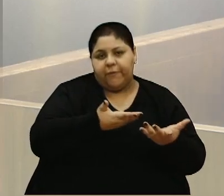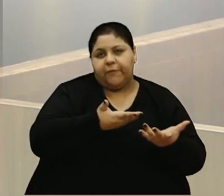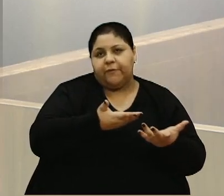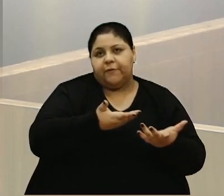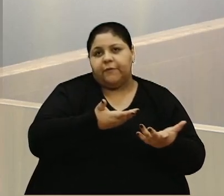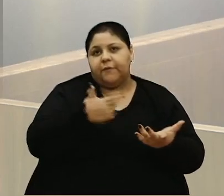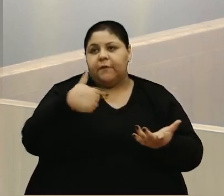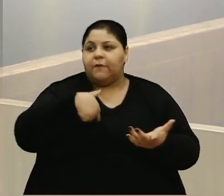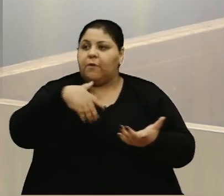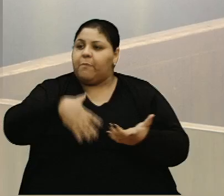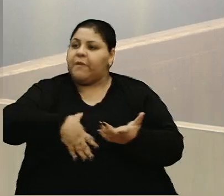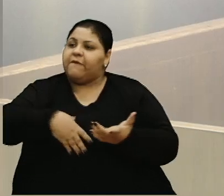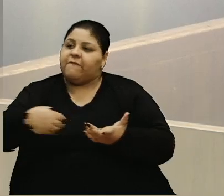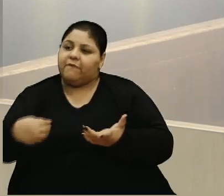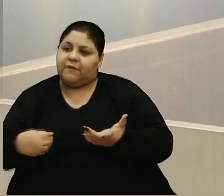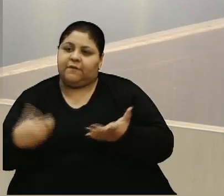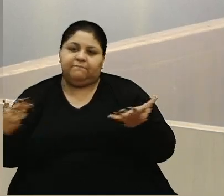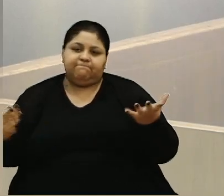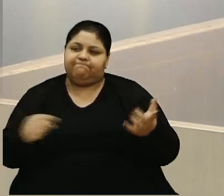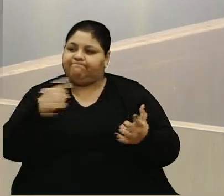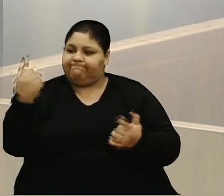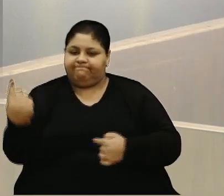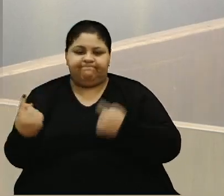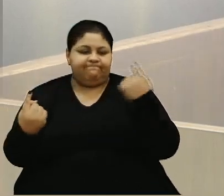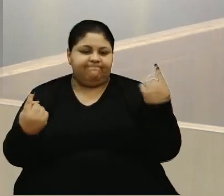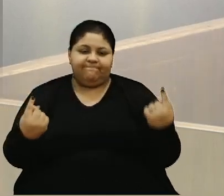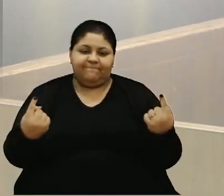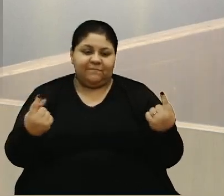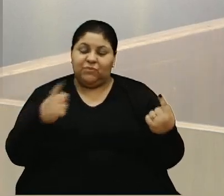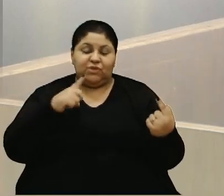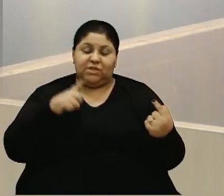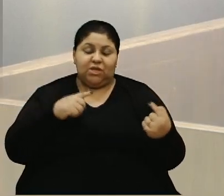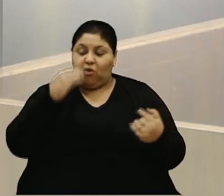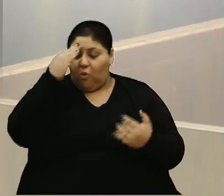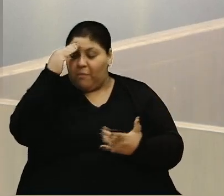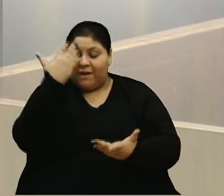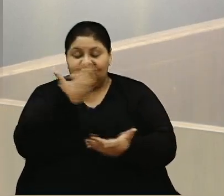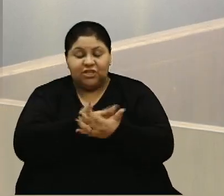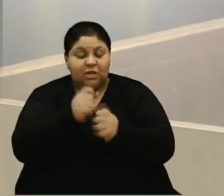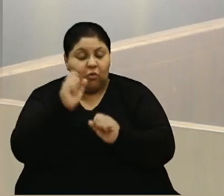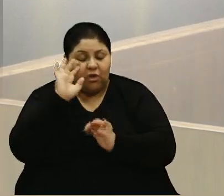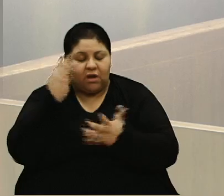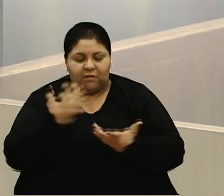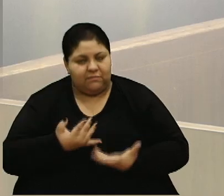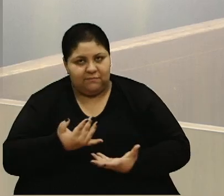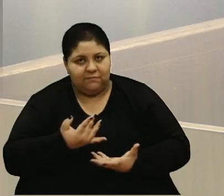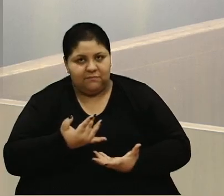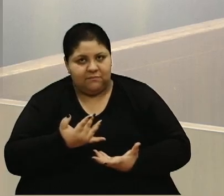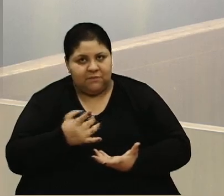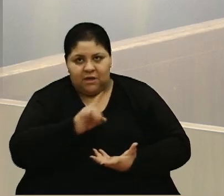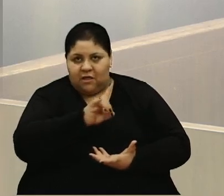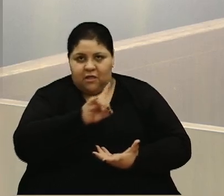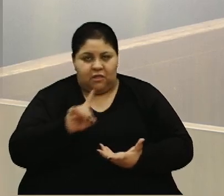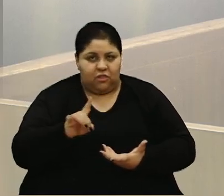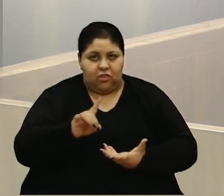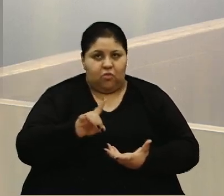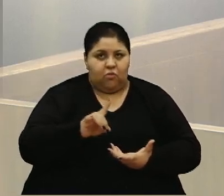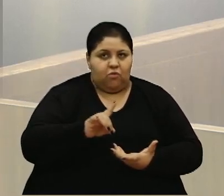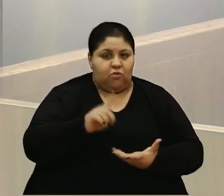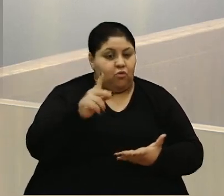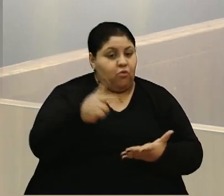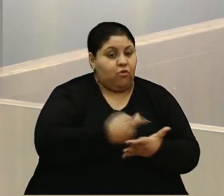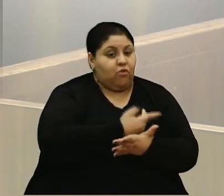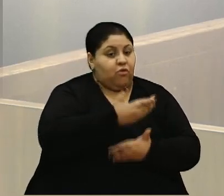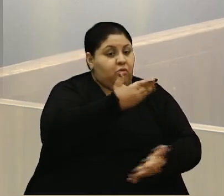minha filha, isso, assim, é inacreditável o que está acontecendo. E não é o mau atendimento